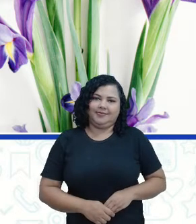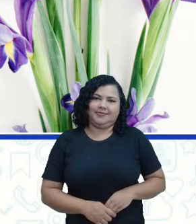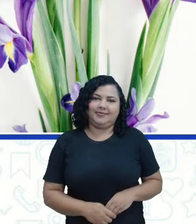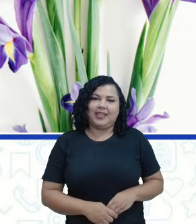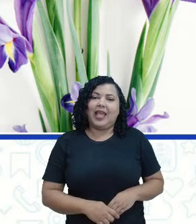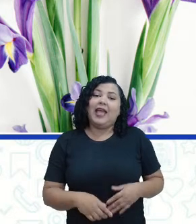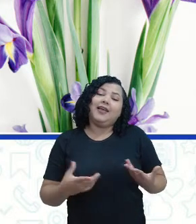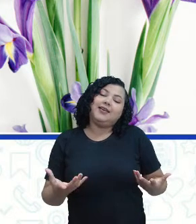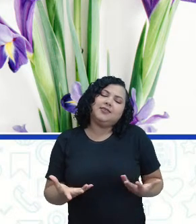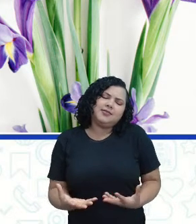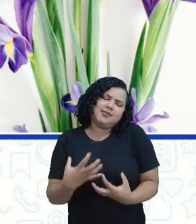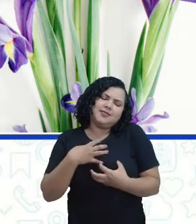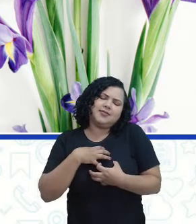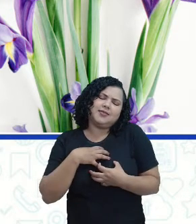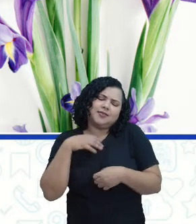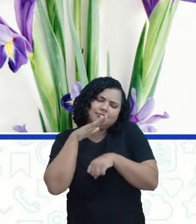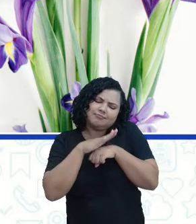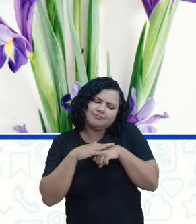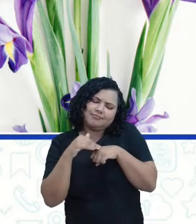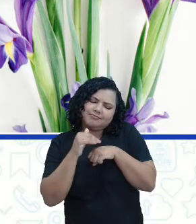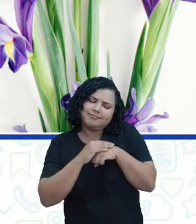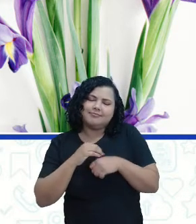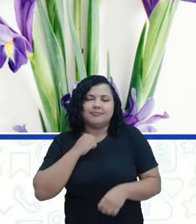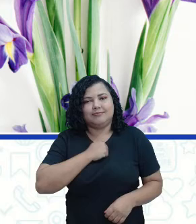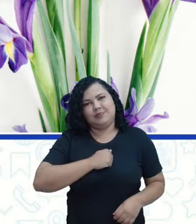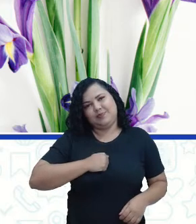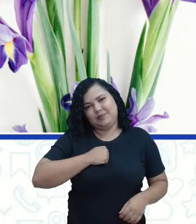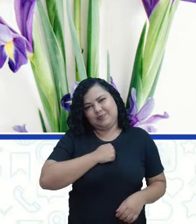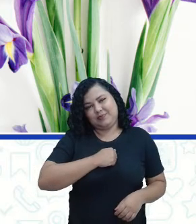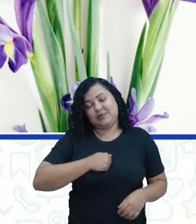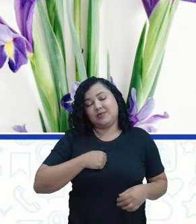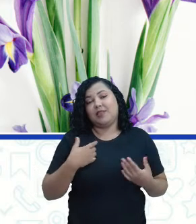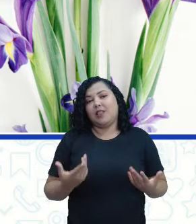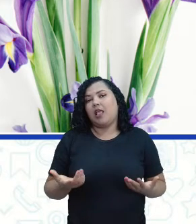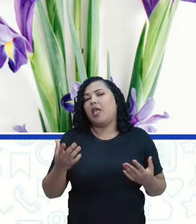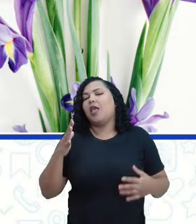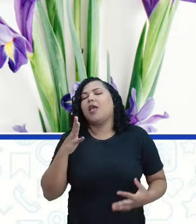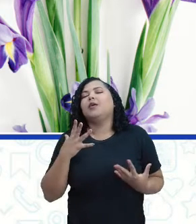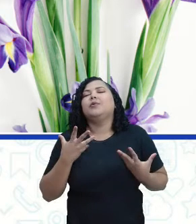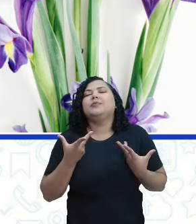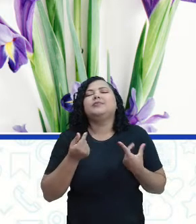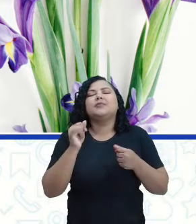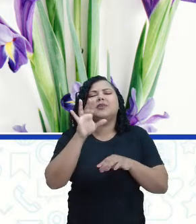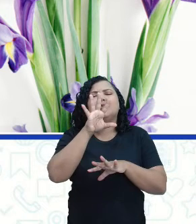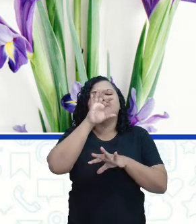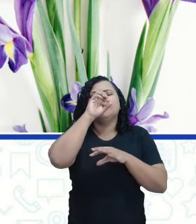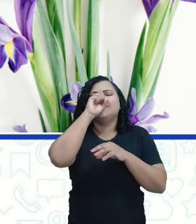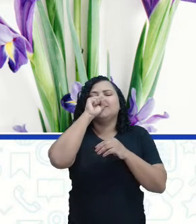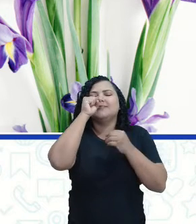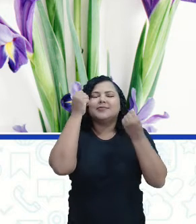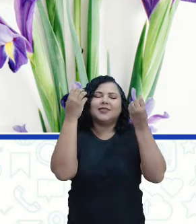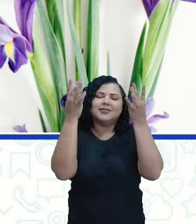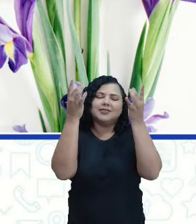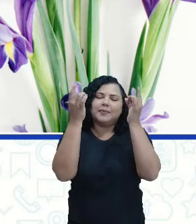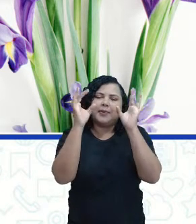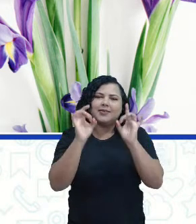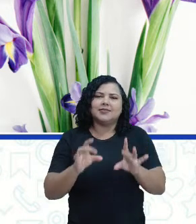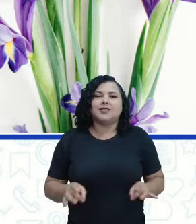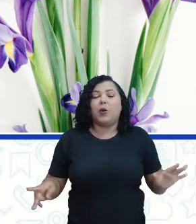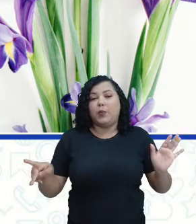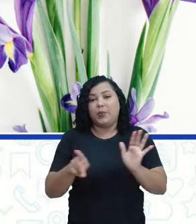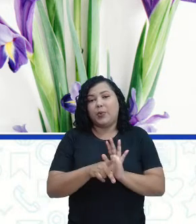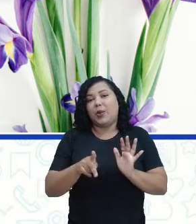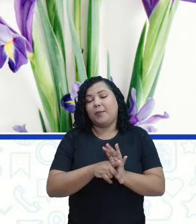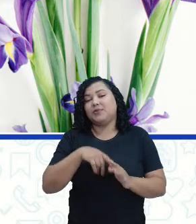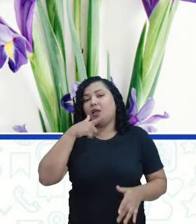da saudade e da ternura. Amo o teu viço agreste e o teu aroma, de virgem selvas e de oceano